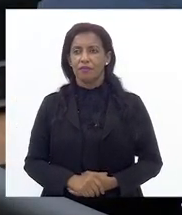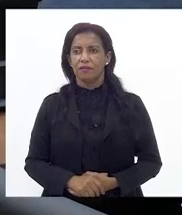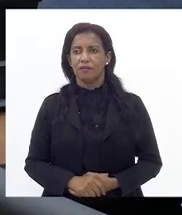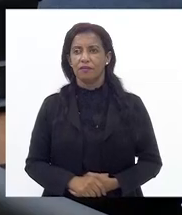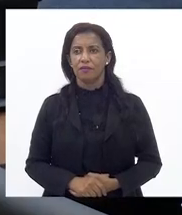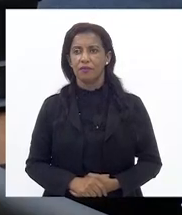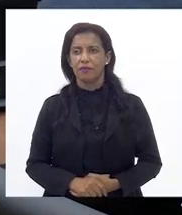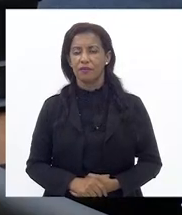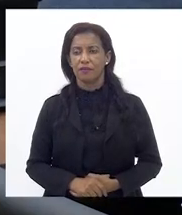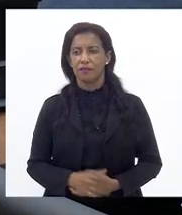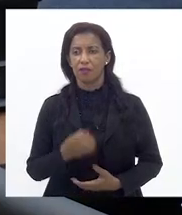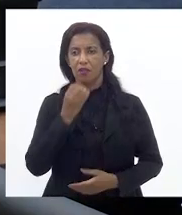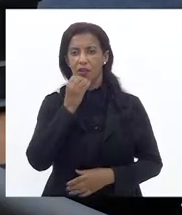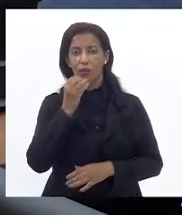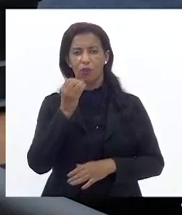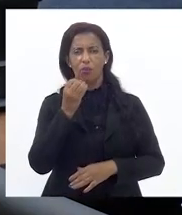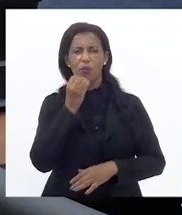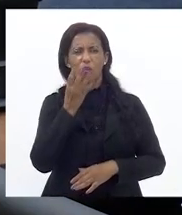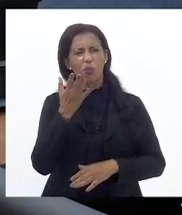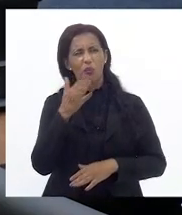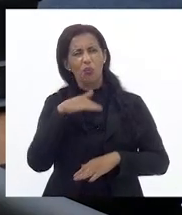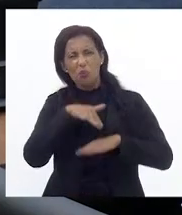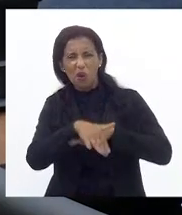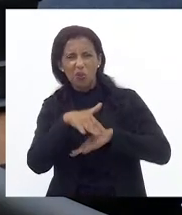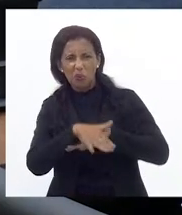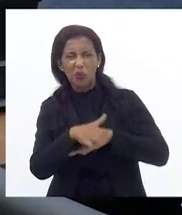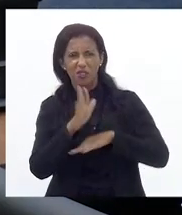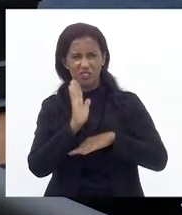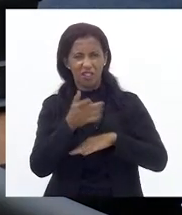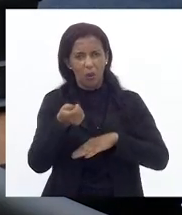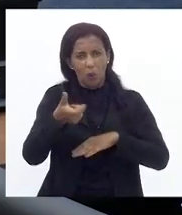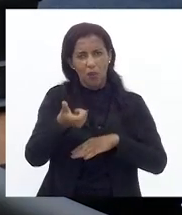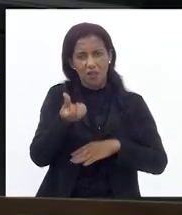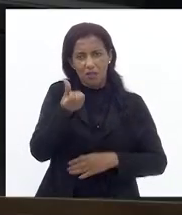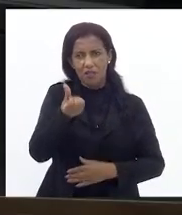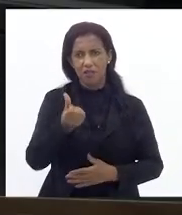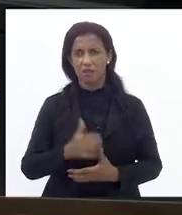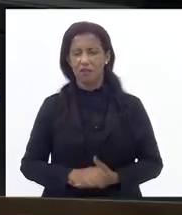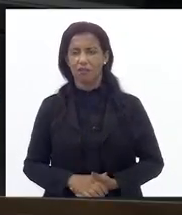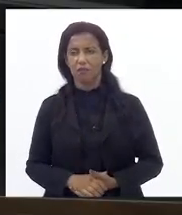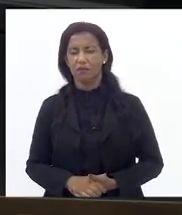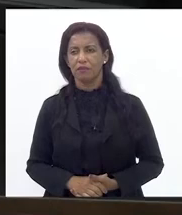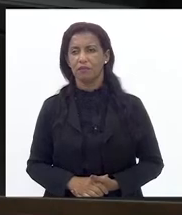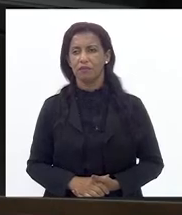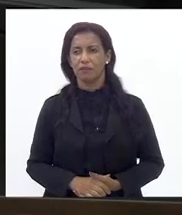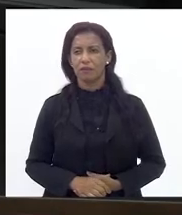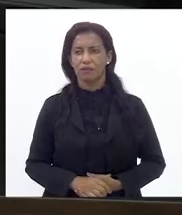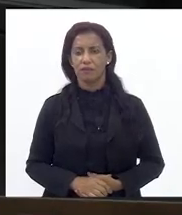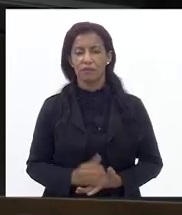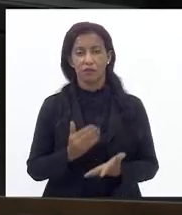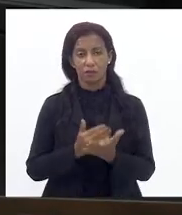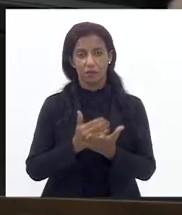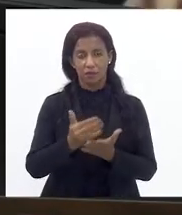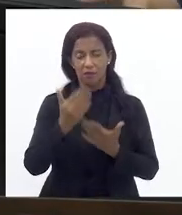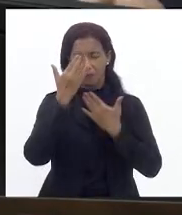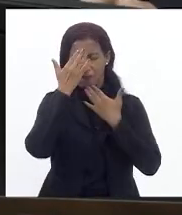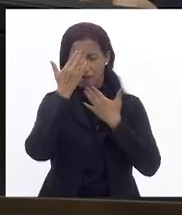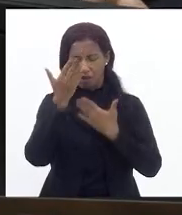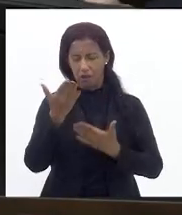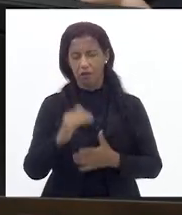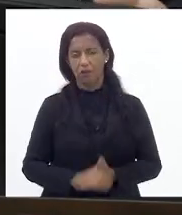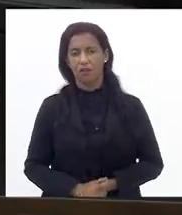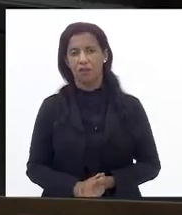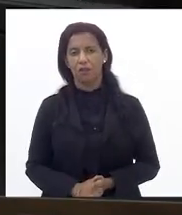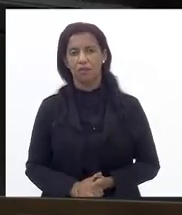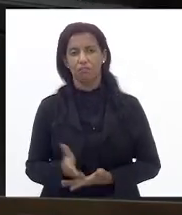Olá boa tarde boa noite já né que já estamos chegando às 6:00 eu queria inicialmente agradecer a